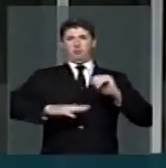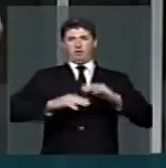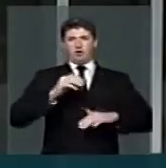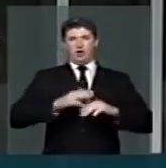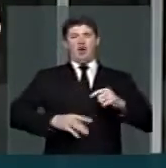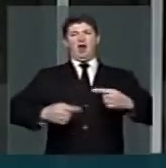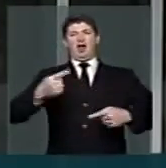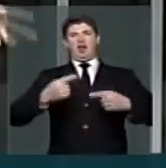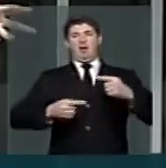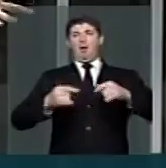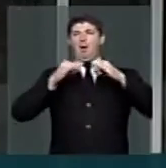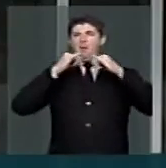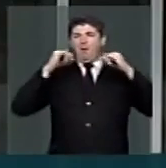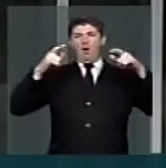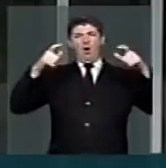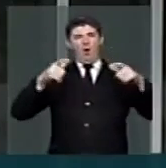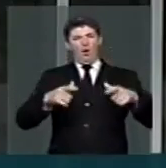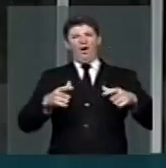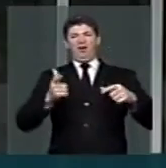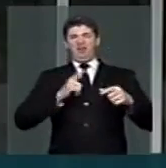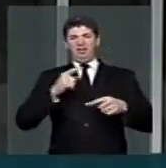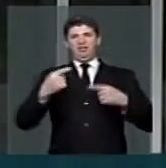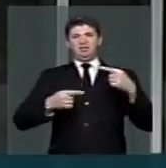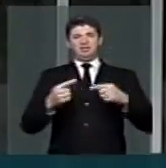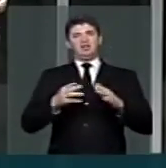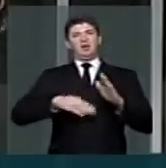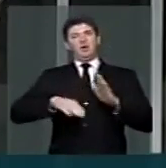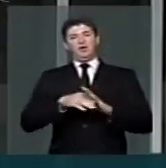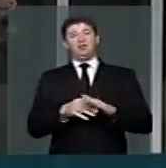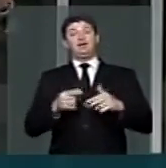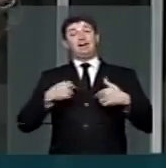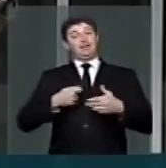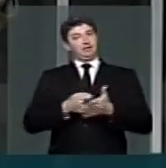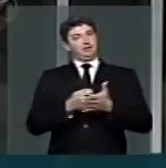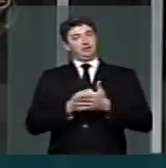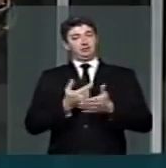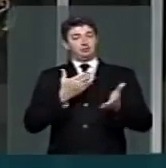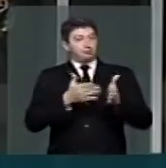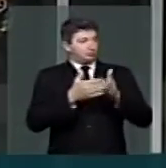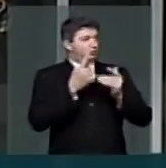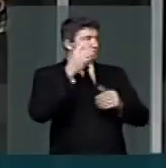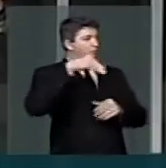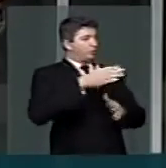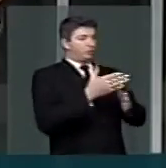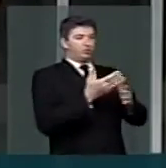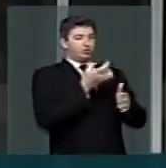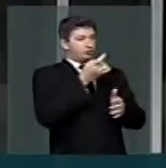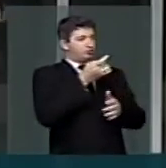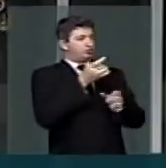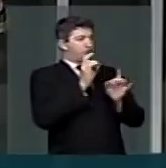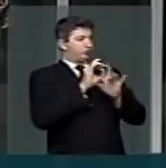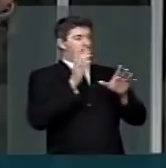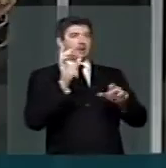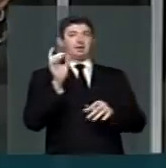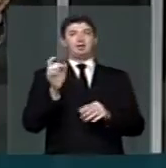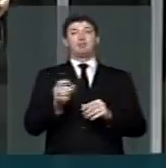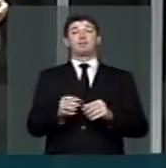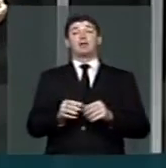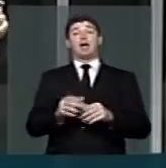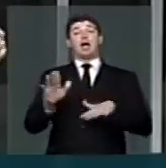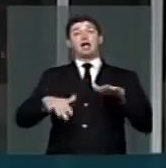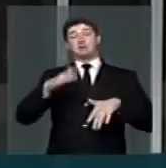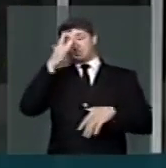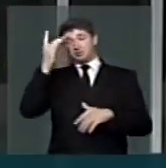com propaganda, com espaço para debate, e aí eu insisto e peço este último minuto para concluir. Às vezes alguns usam o